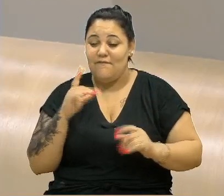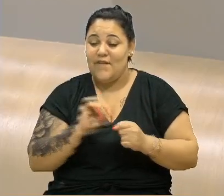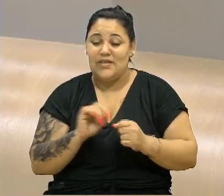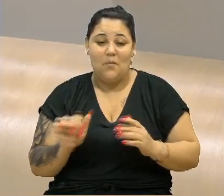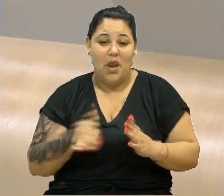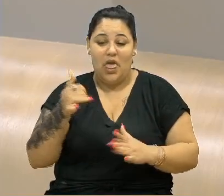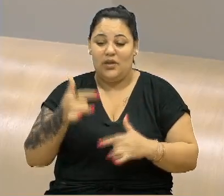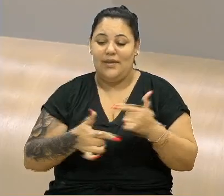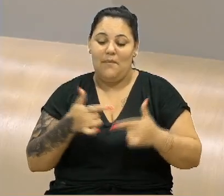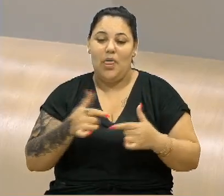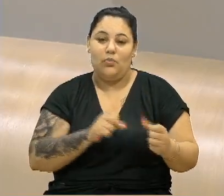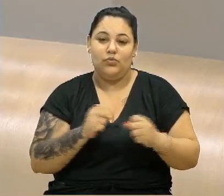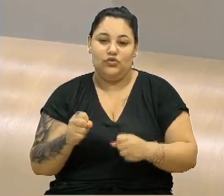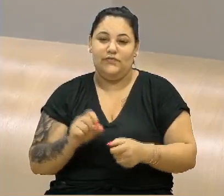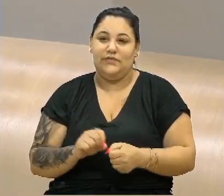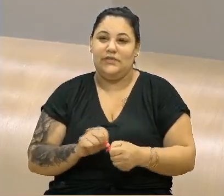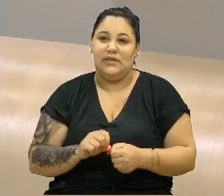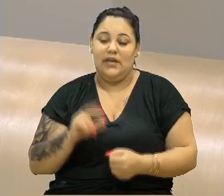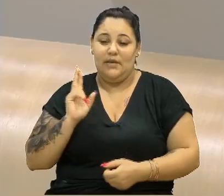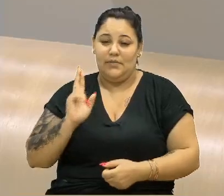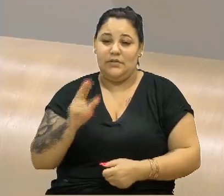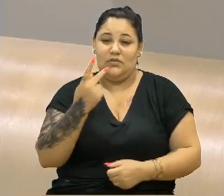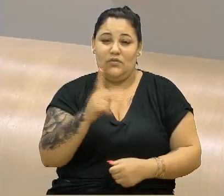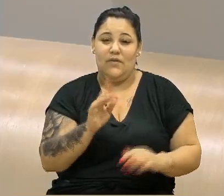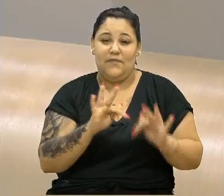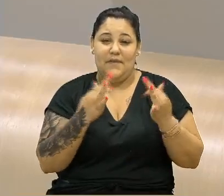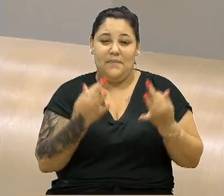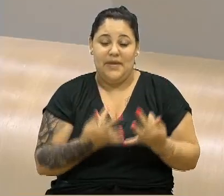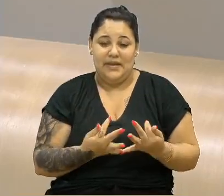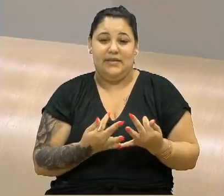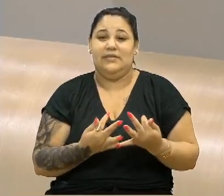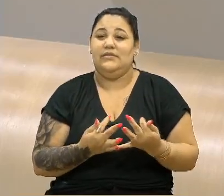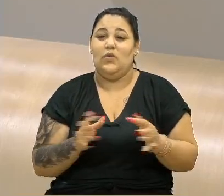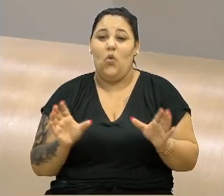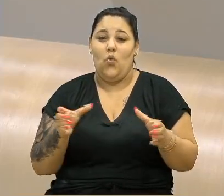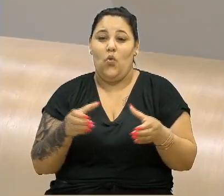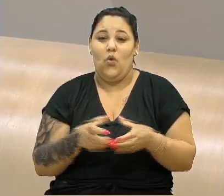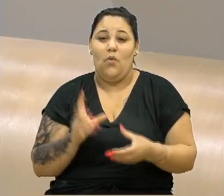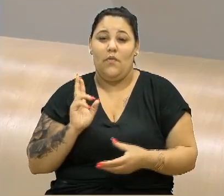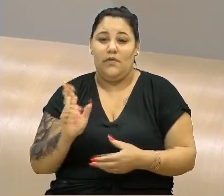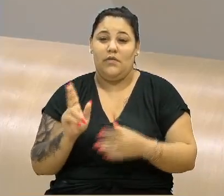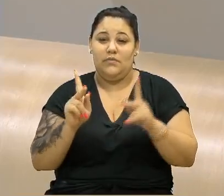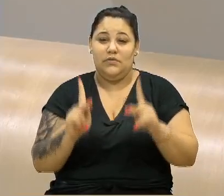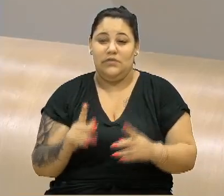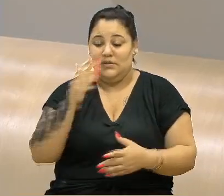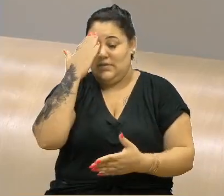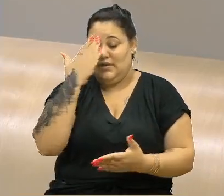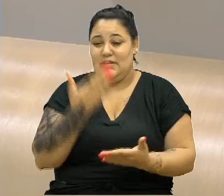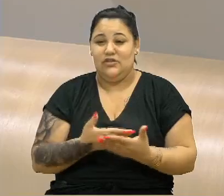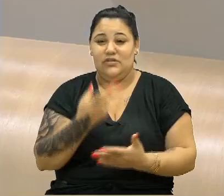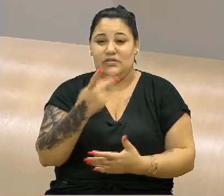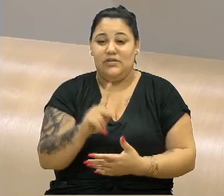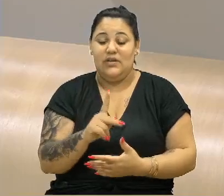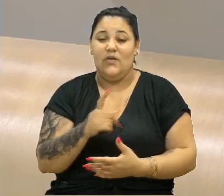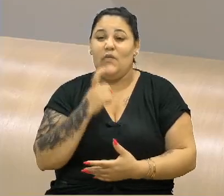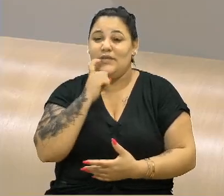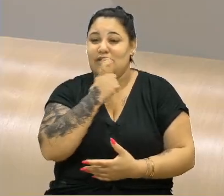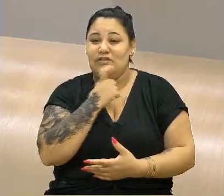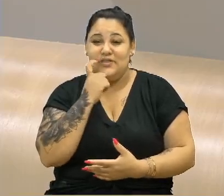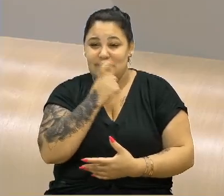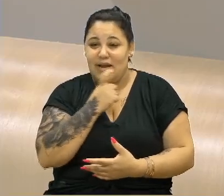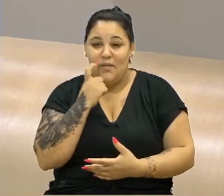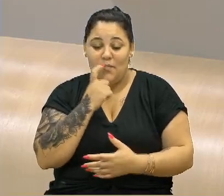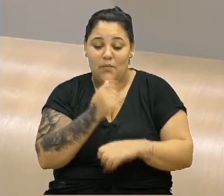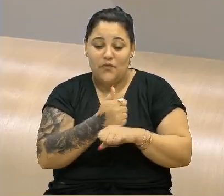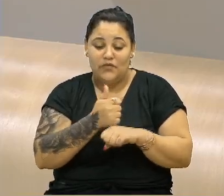feito. Né? Representou a sua família, representou a sua classe, representou as pessoas que acreditam no senhor, representou os dentistas, representou o